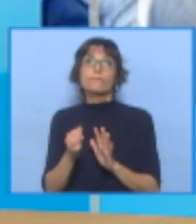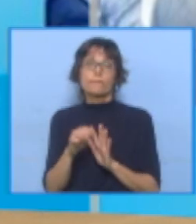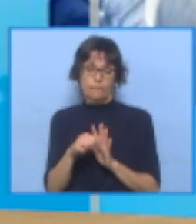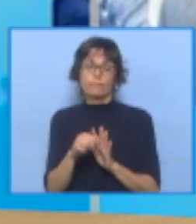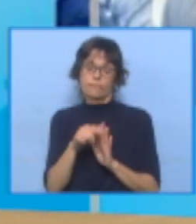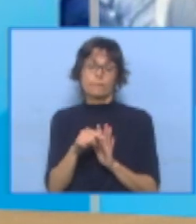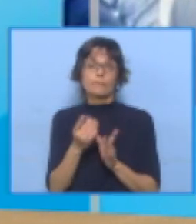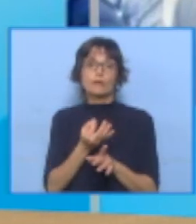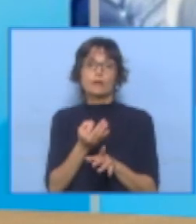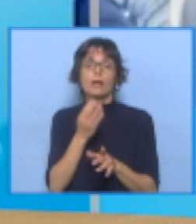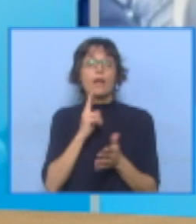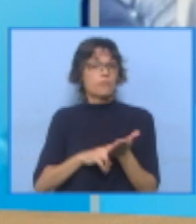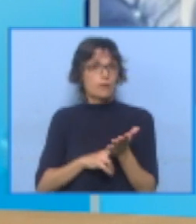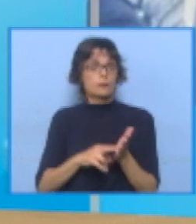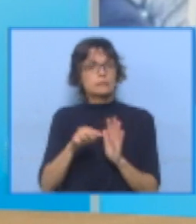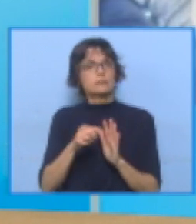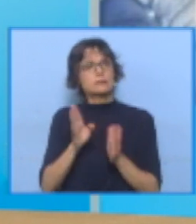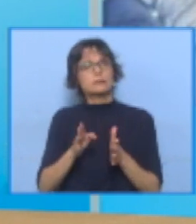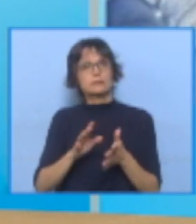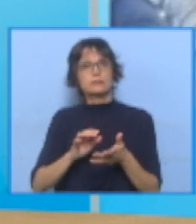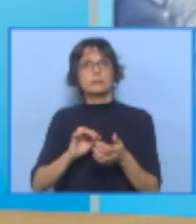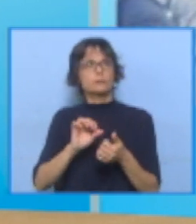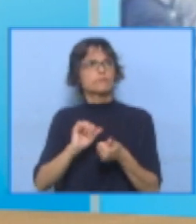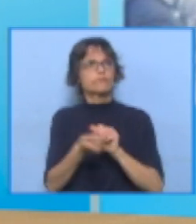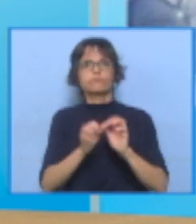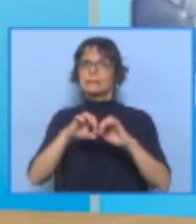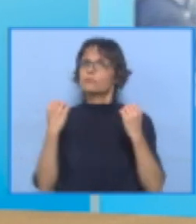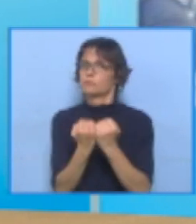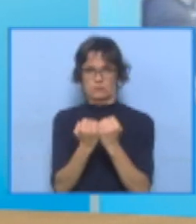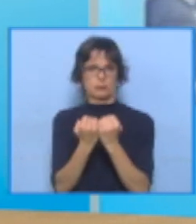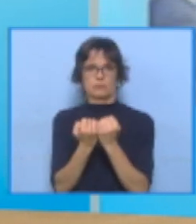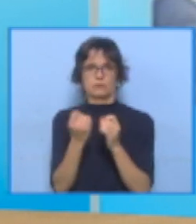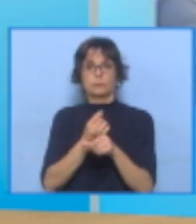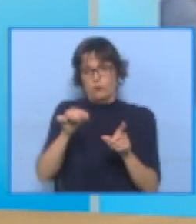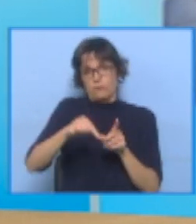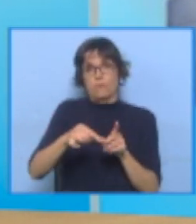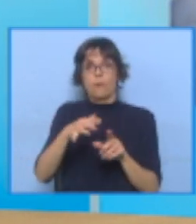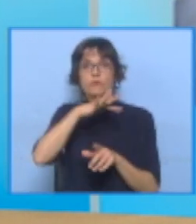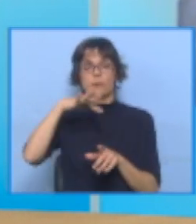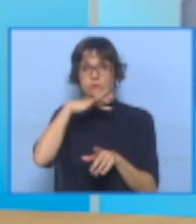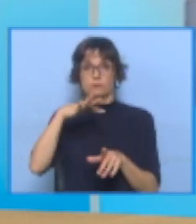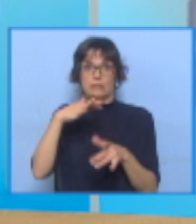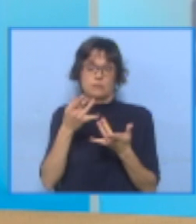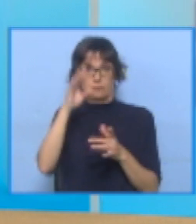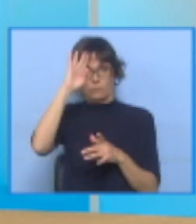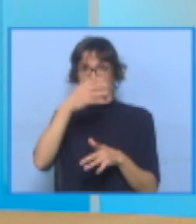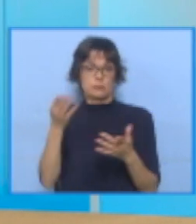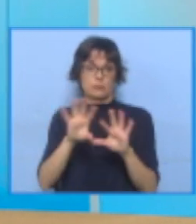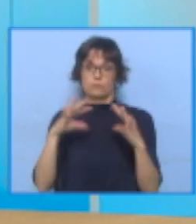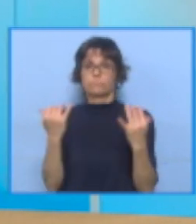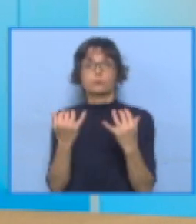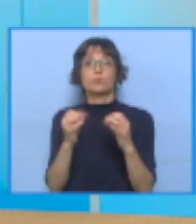na sociedade, sobretudo porque a dimensão das famílias, neste momento, torna, em uma sociedade muito envelhecida, torna